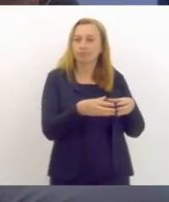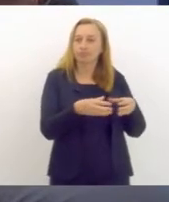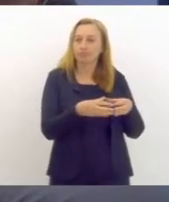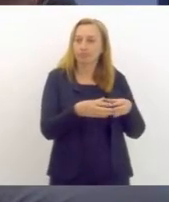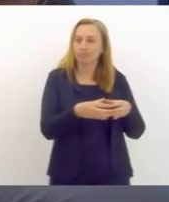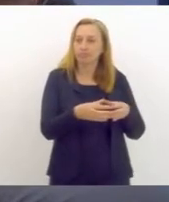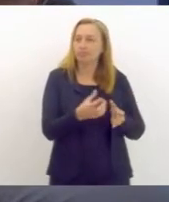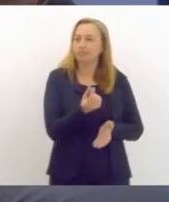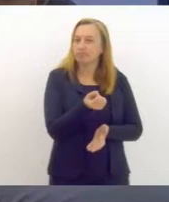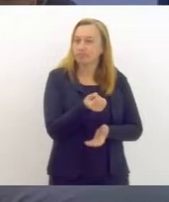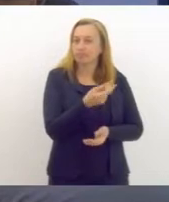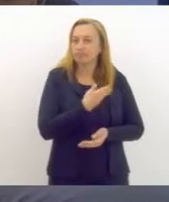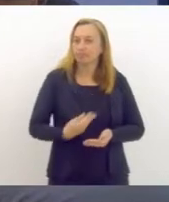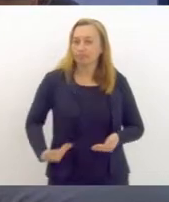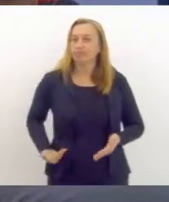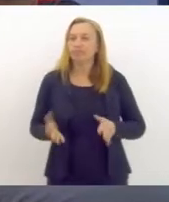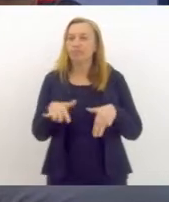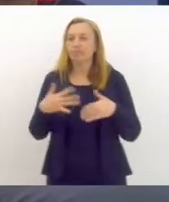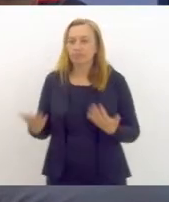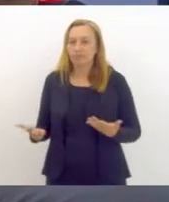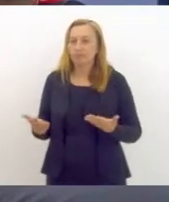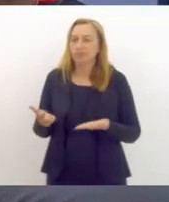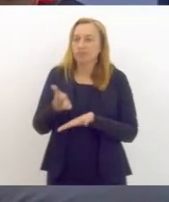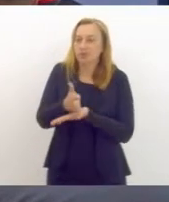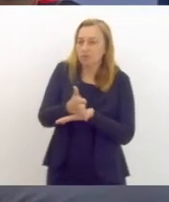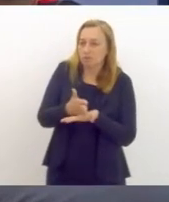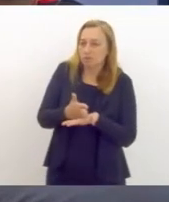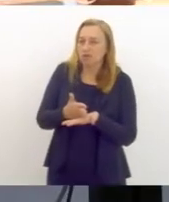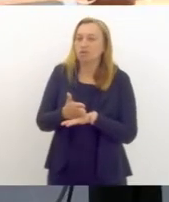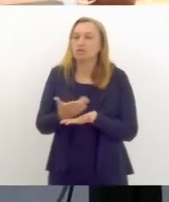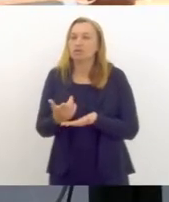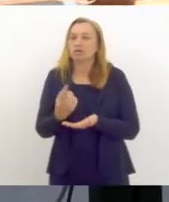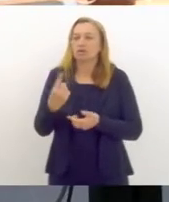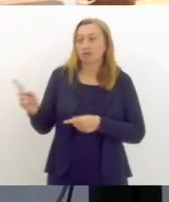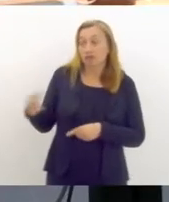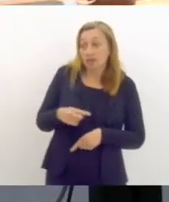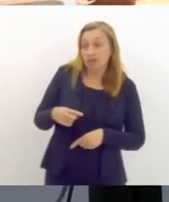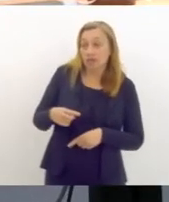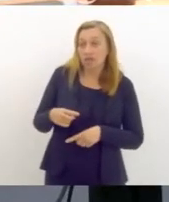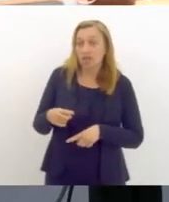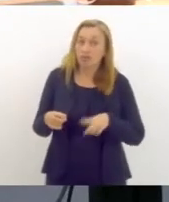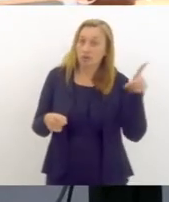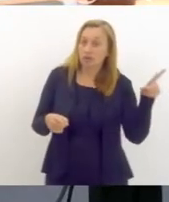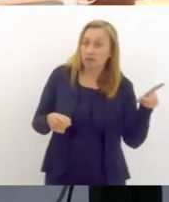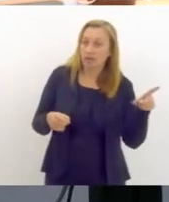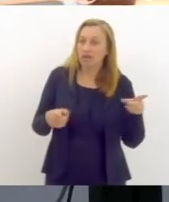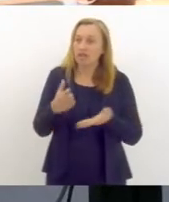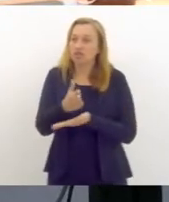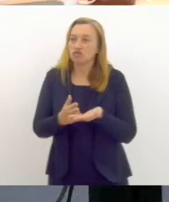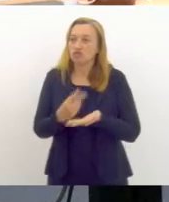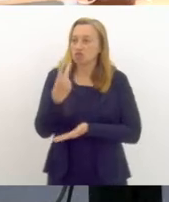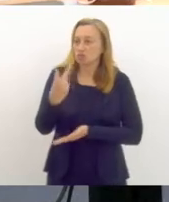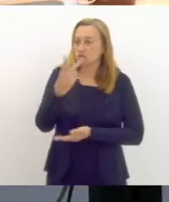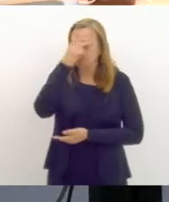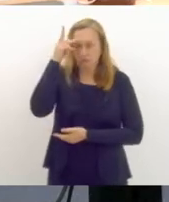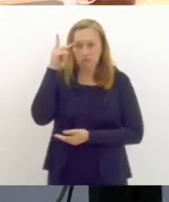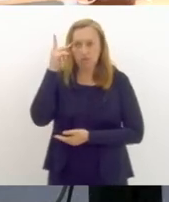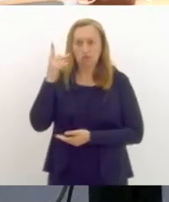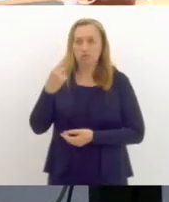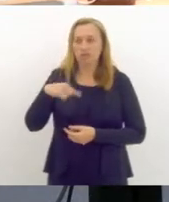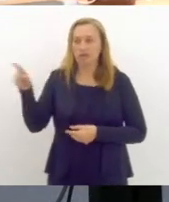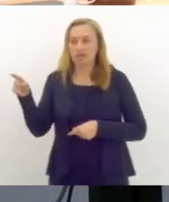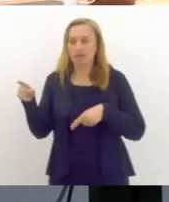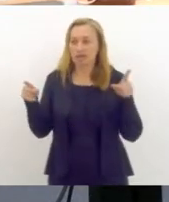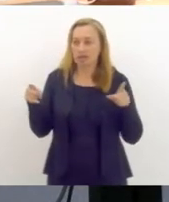contas do governo então eu tô me dividindo vim aqui algumas vezes desses subir e descer subir mas é